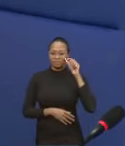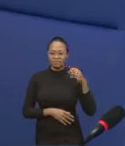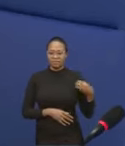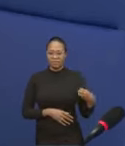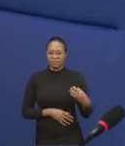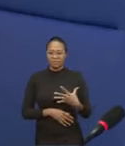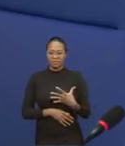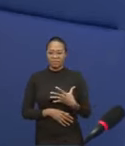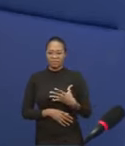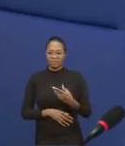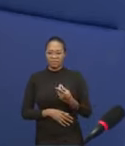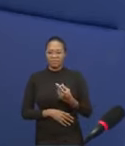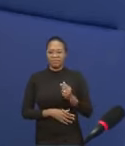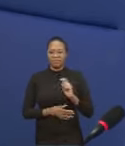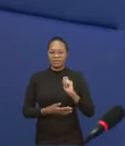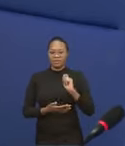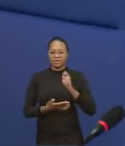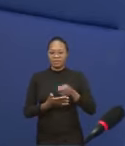e